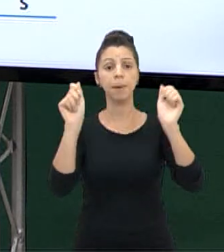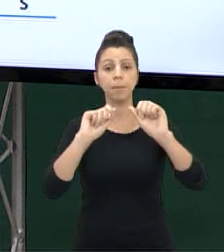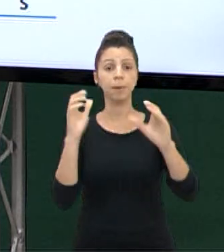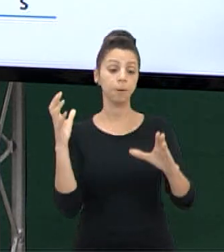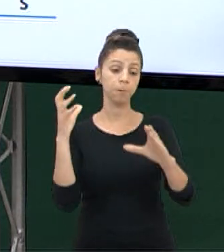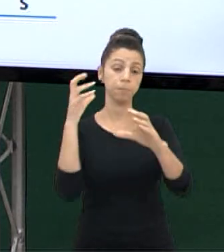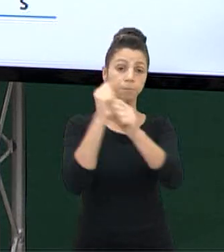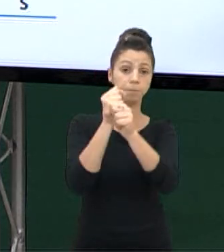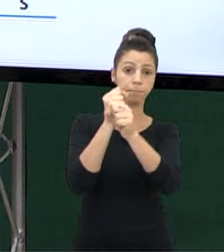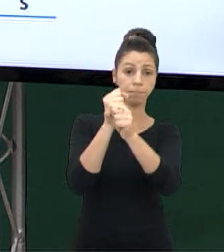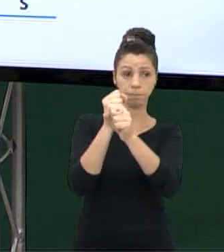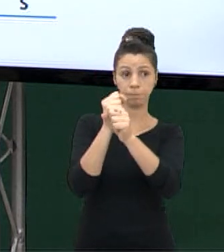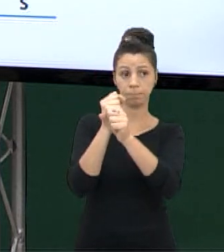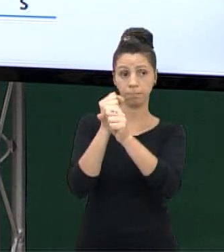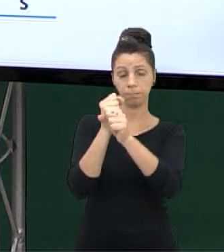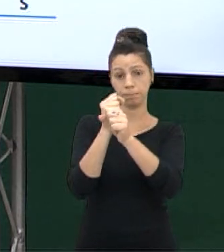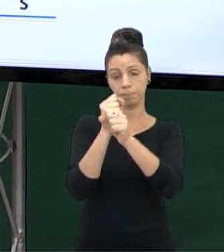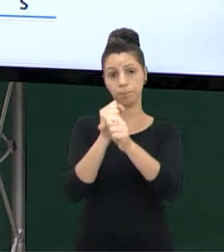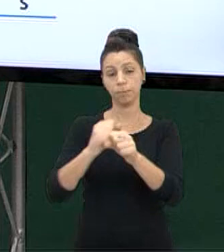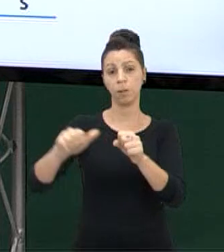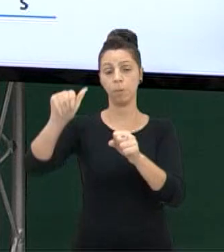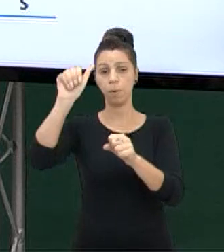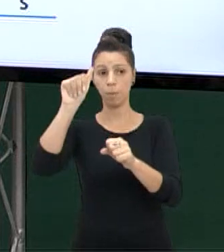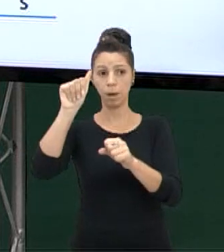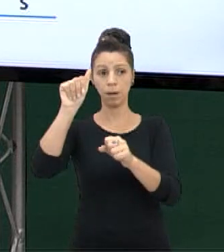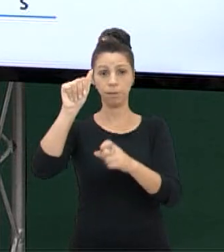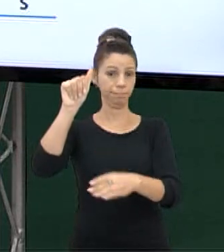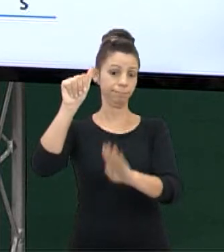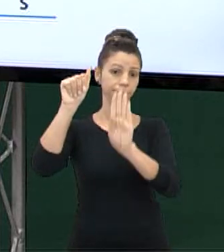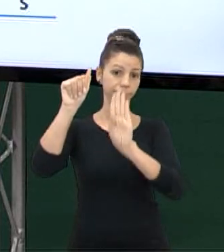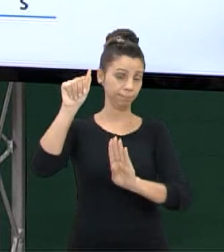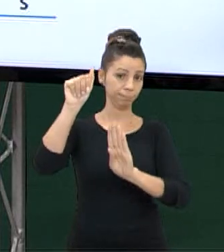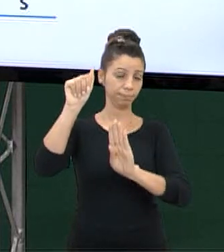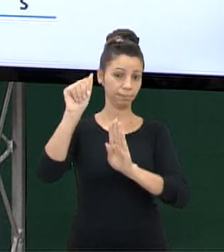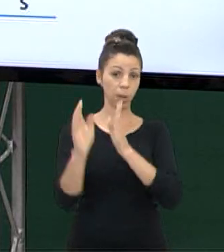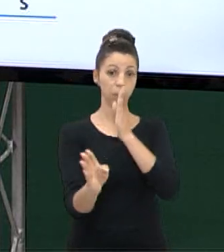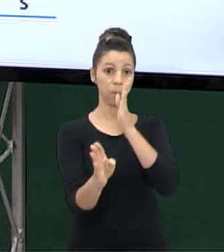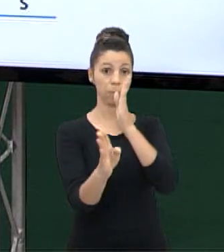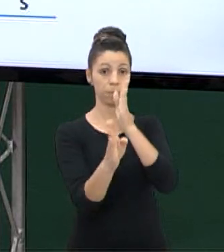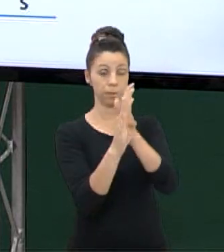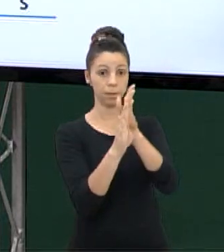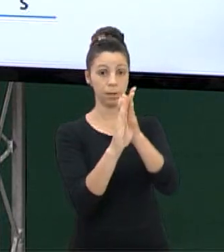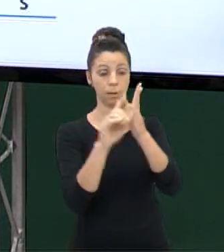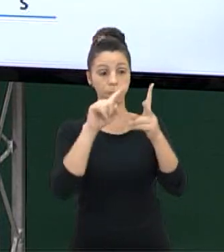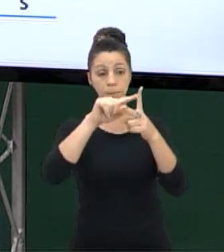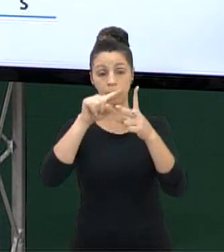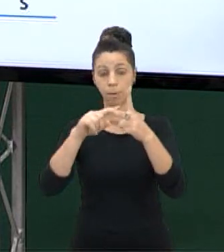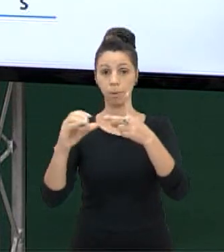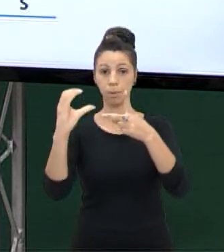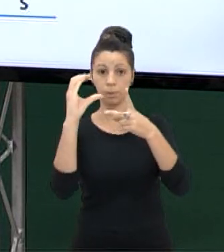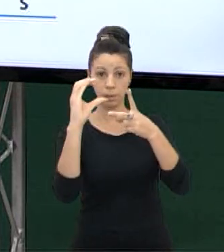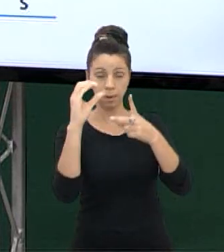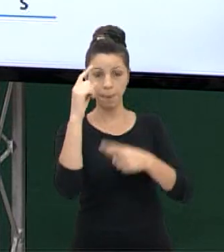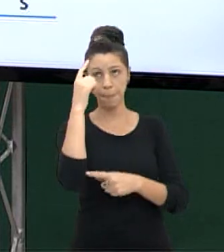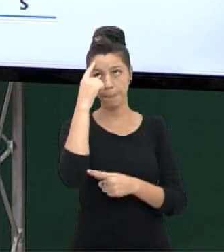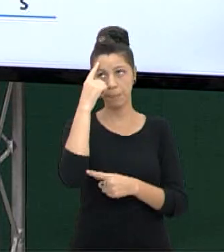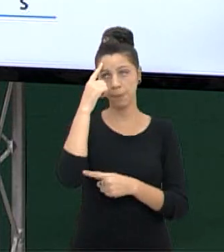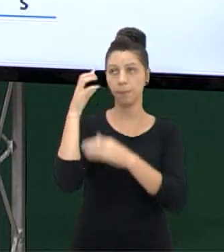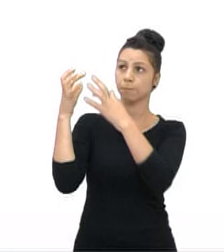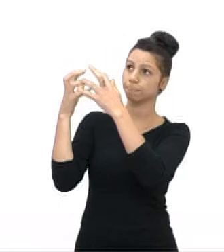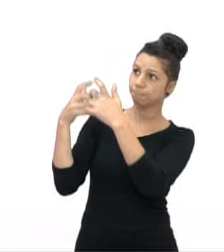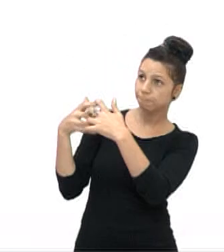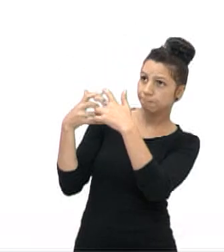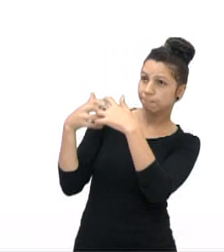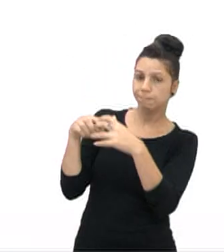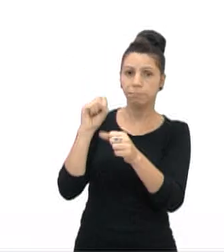Vamos somar aqui, então, o A com o B para obter o ângulo C. Tudo bem? Pensa, para e